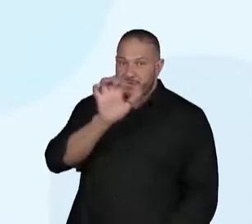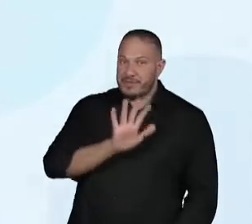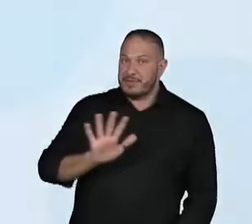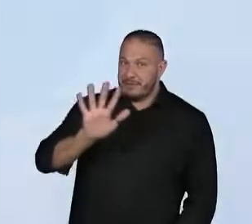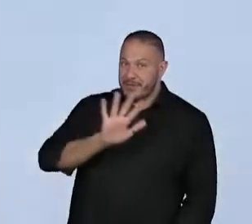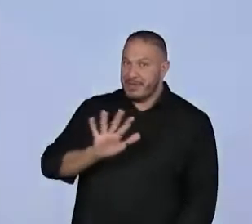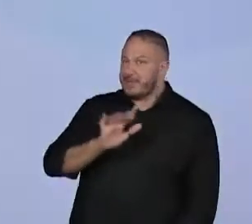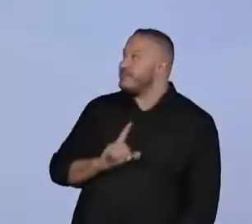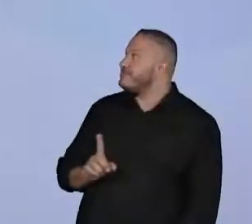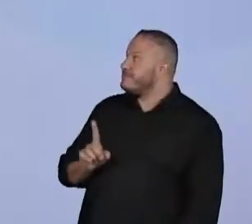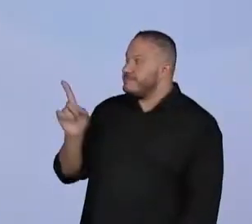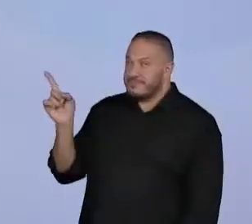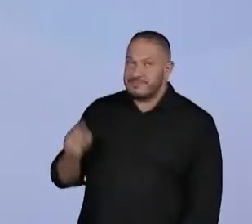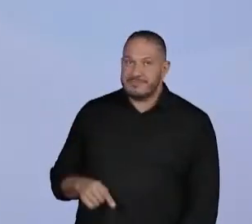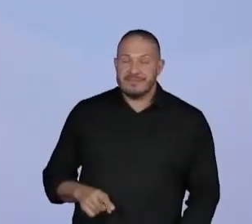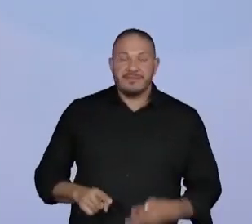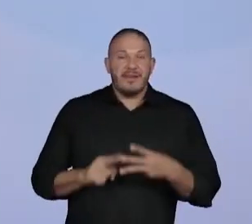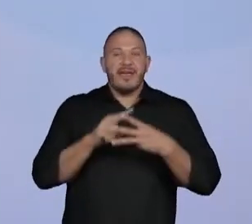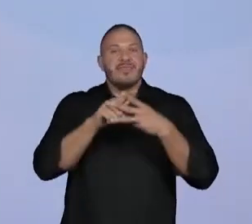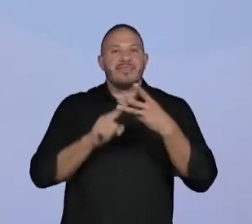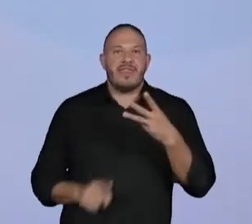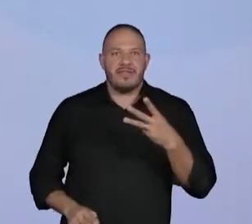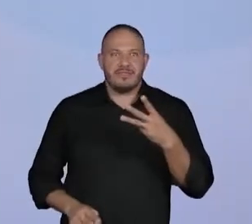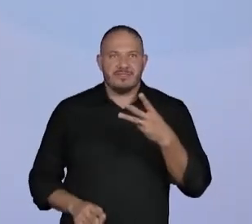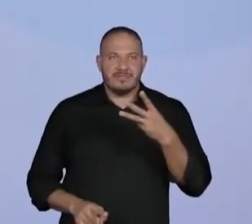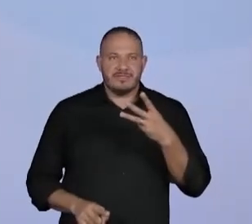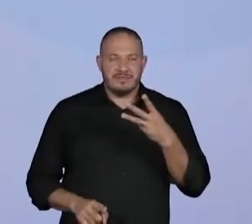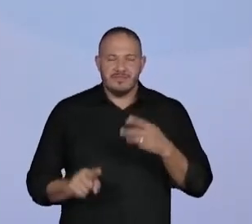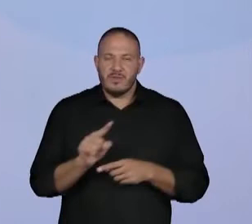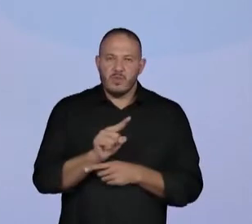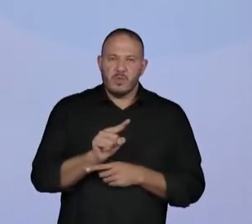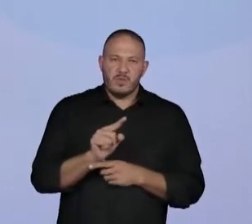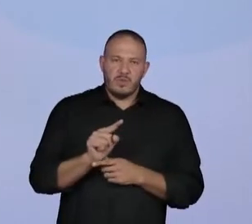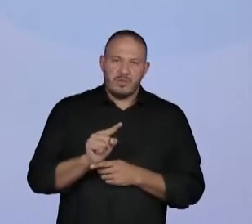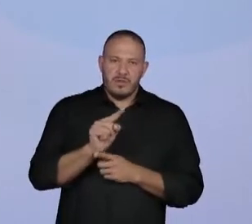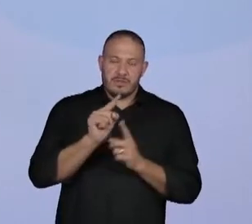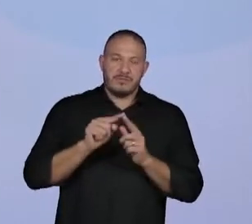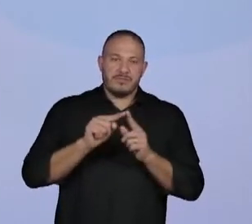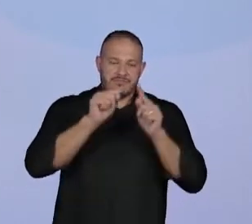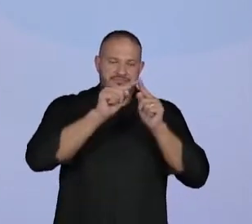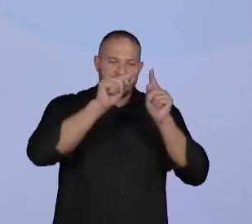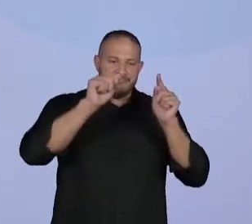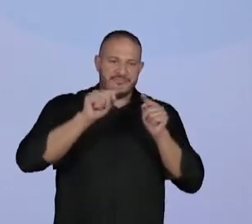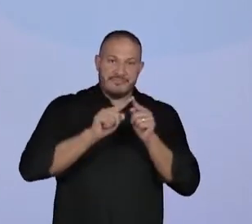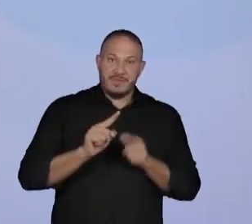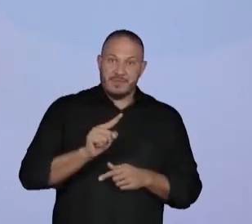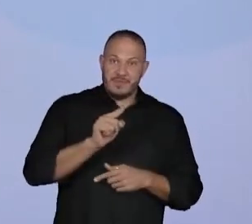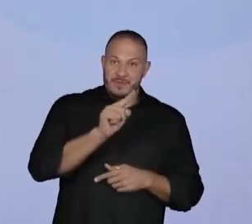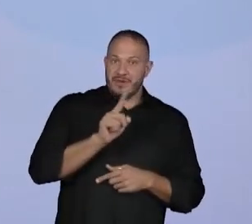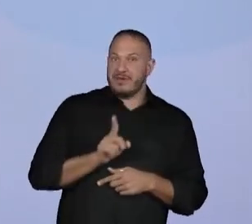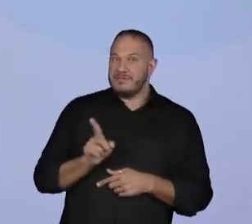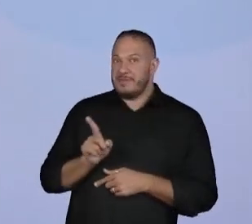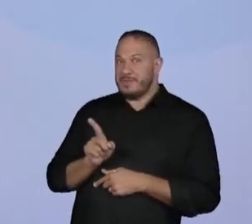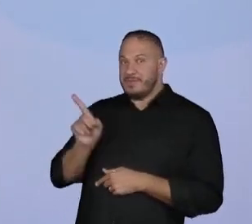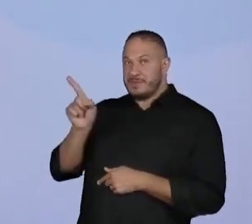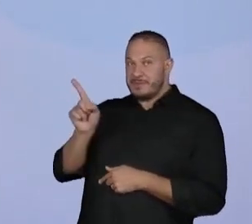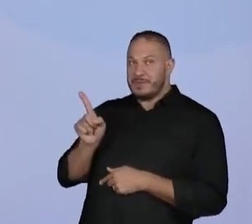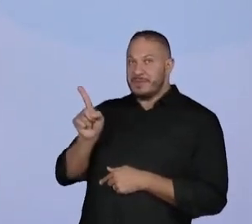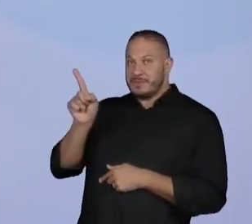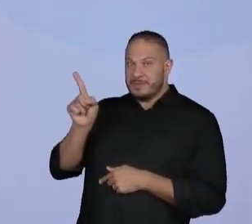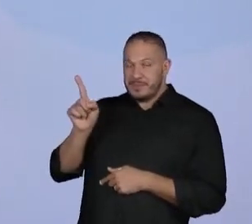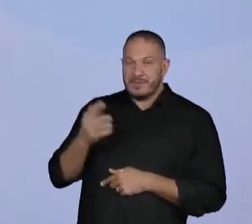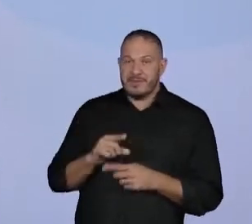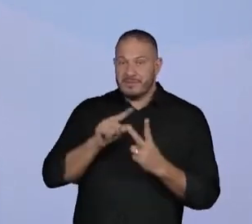Que são 3 ícones de mouse aí. Uma seta, né, do mouse, o dedinho indicando aí